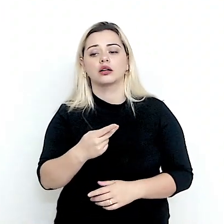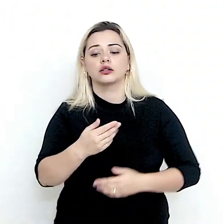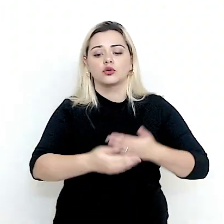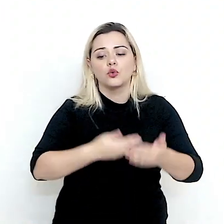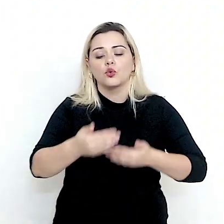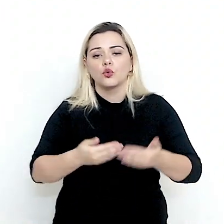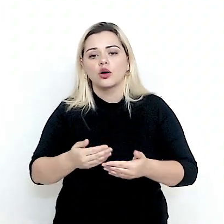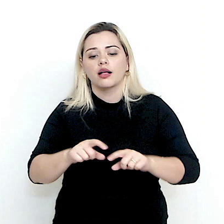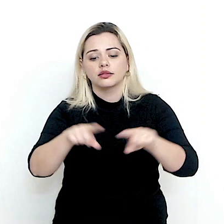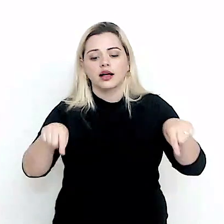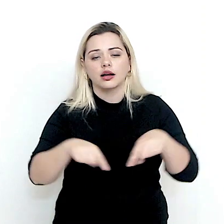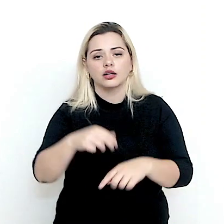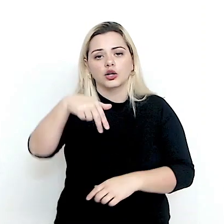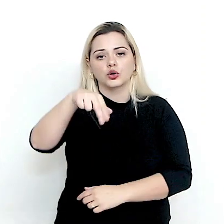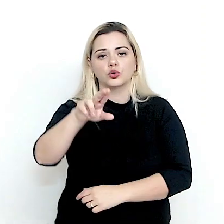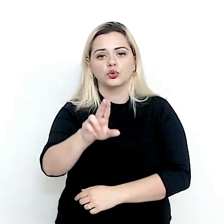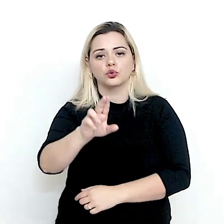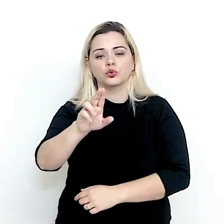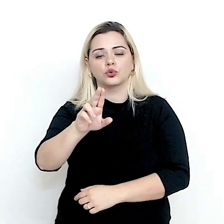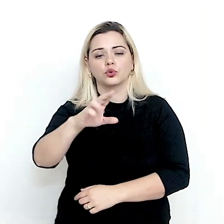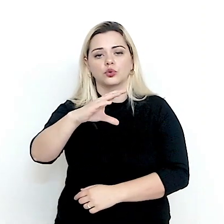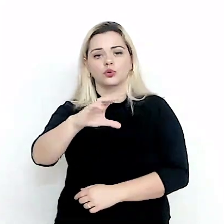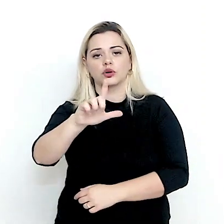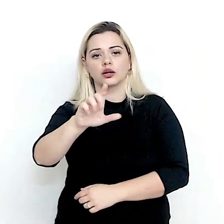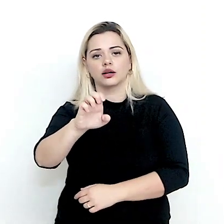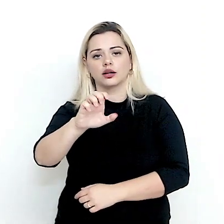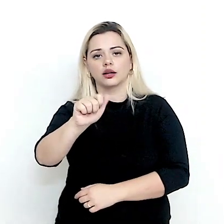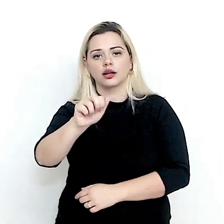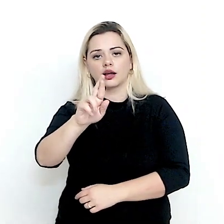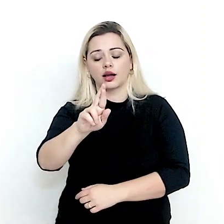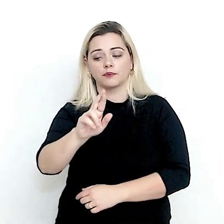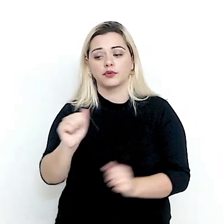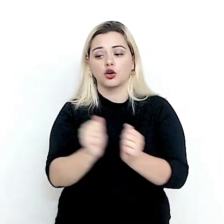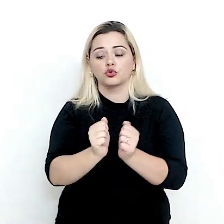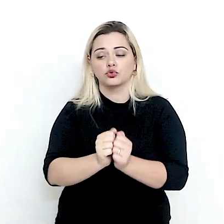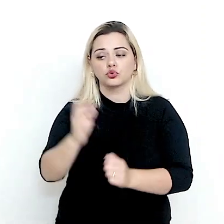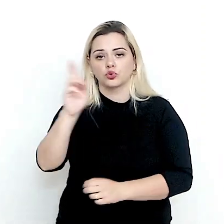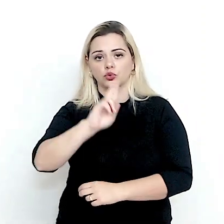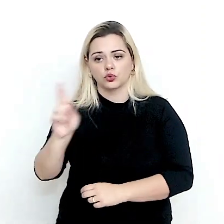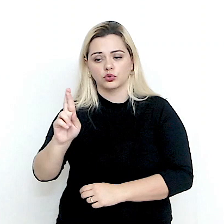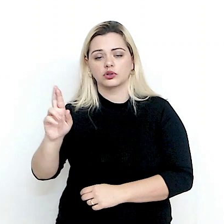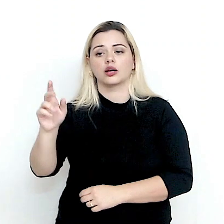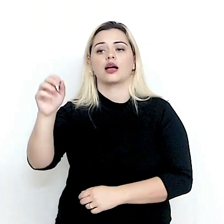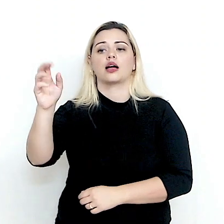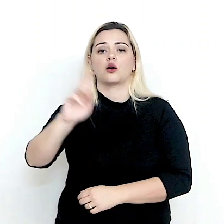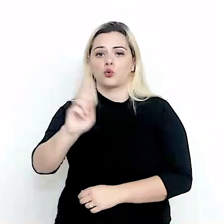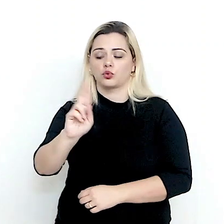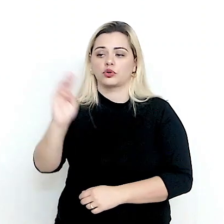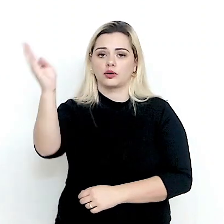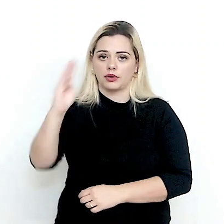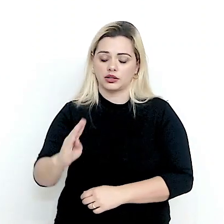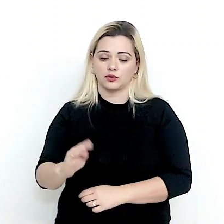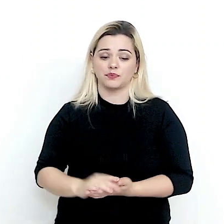na área nuclear, entre Rússia e Brasil. Eu vou ler, a pergunta é um pouco longa, mas eu vou me permitir ler